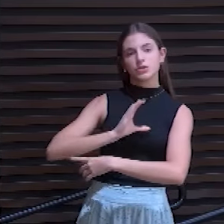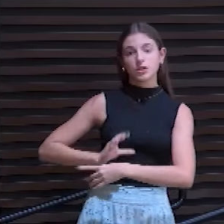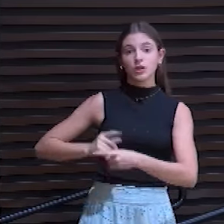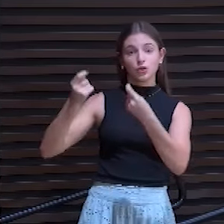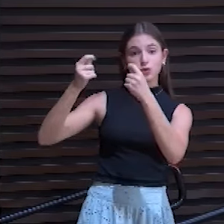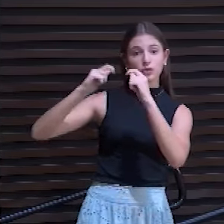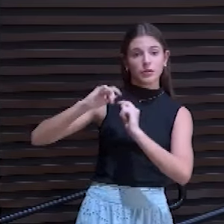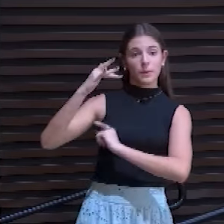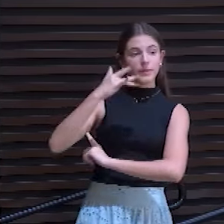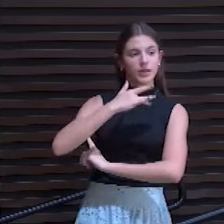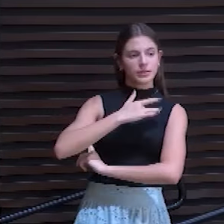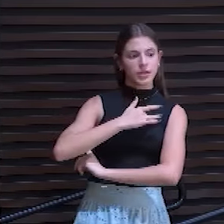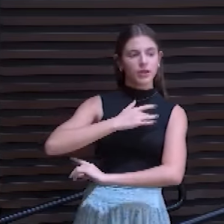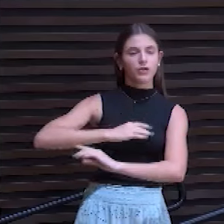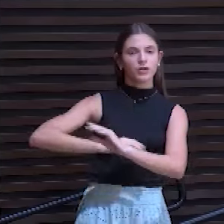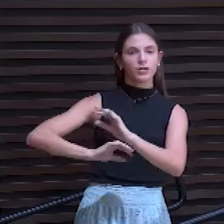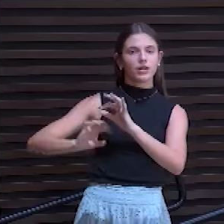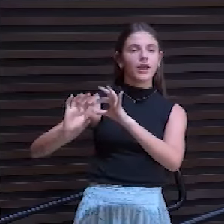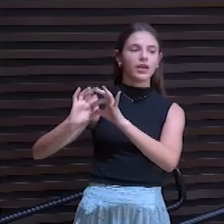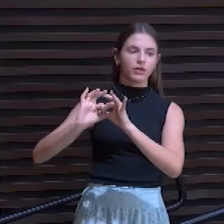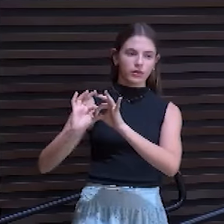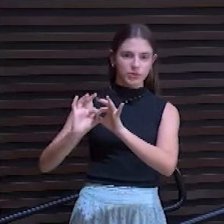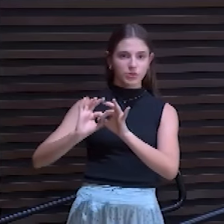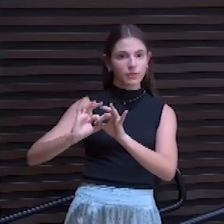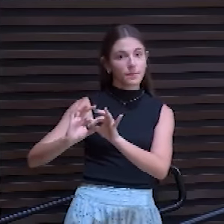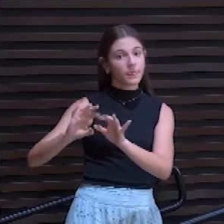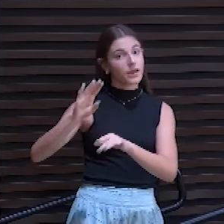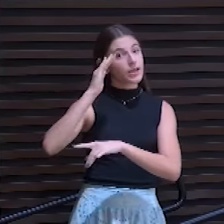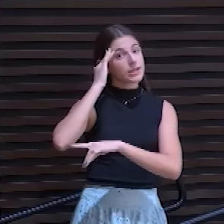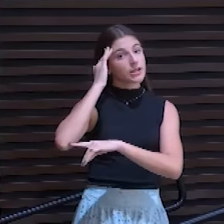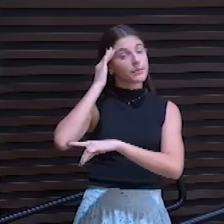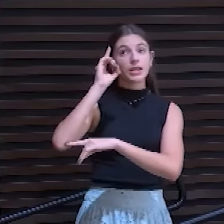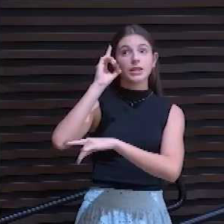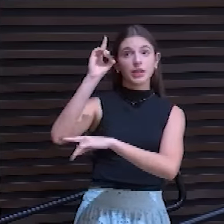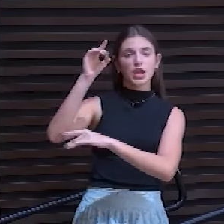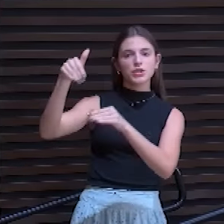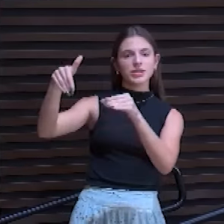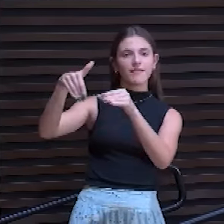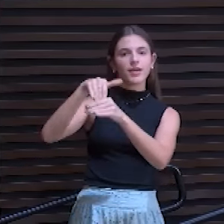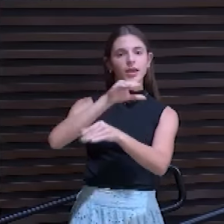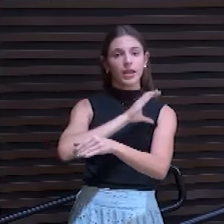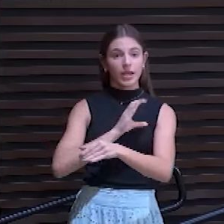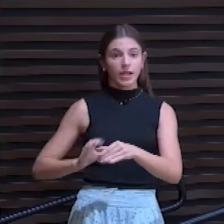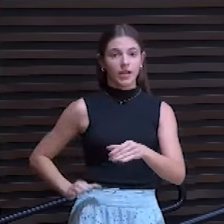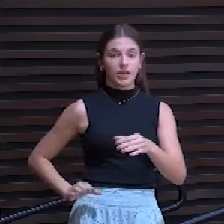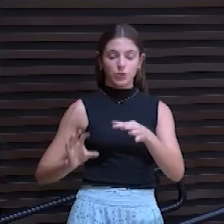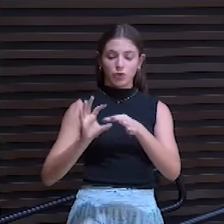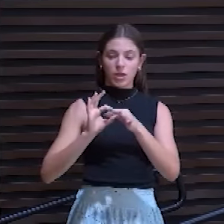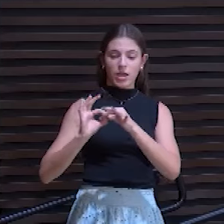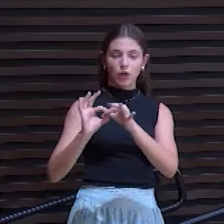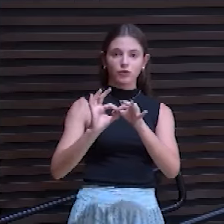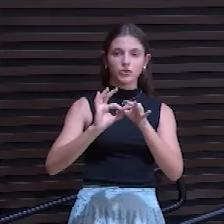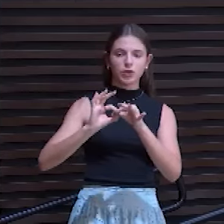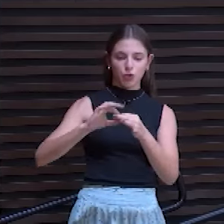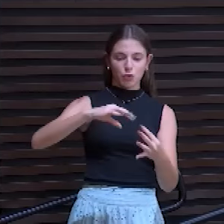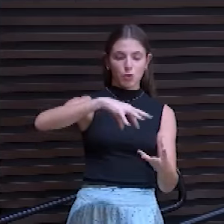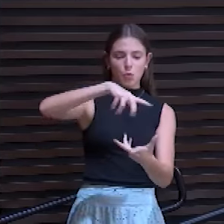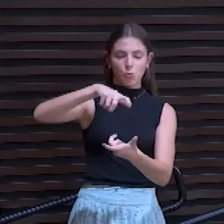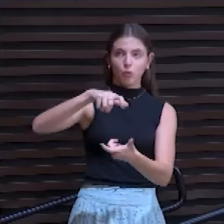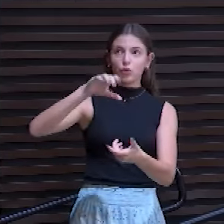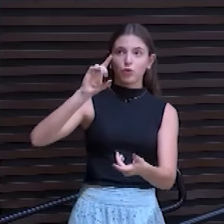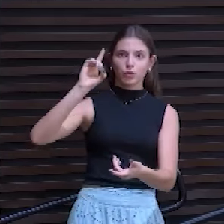ministério da reconciliação. A saber que Deus estava em Cristo, reconciliando consigo o mundo,